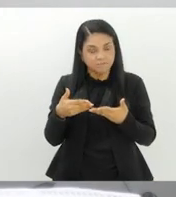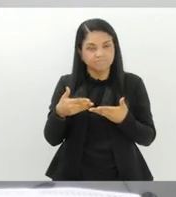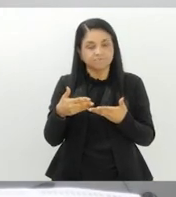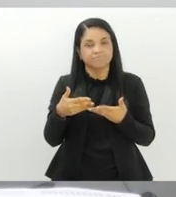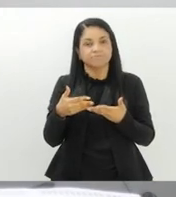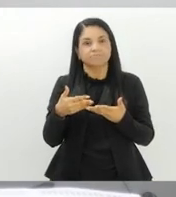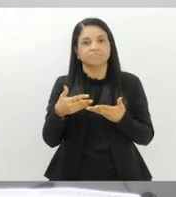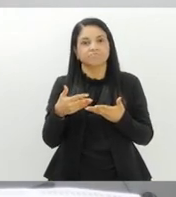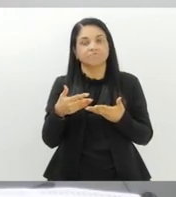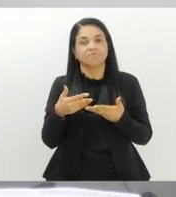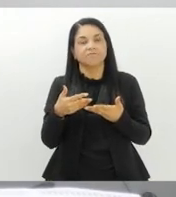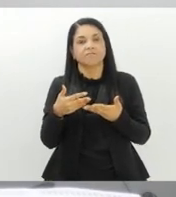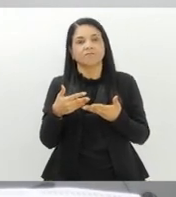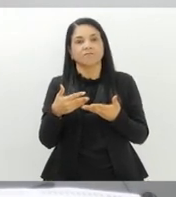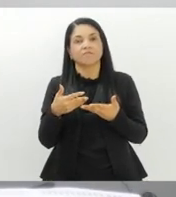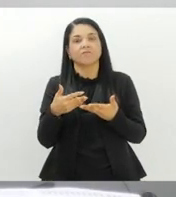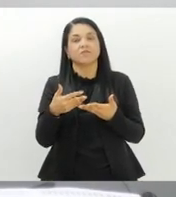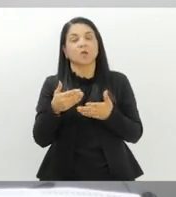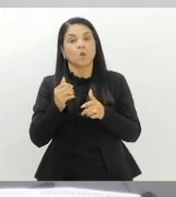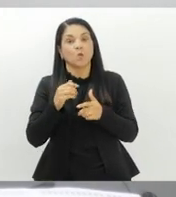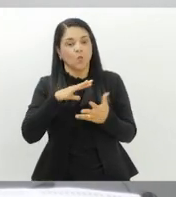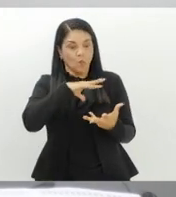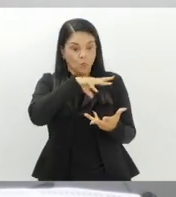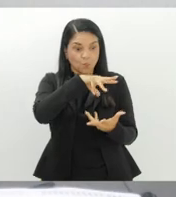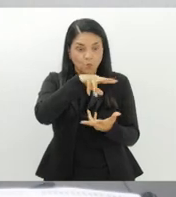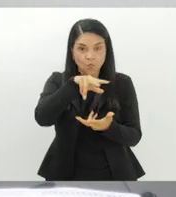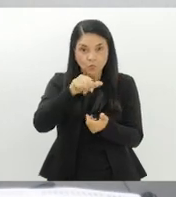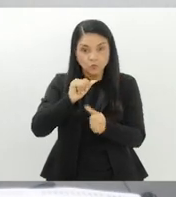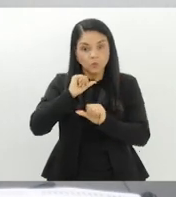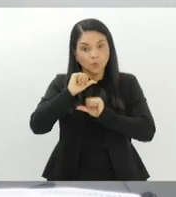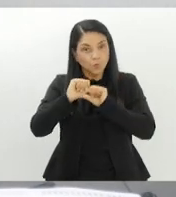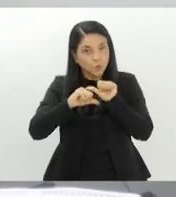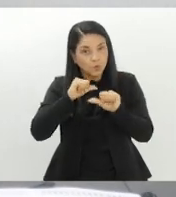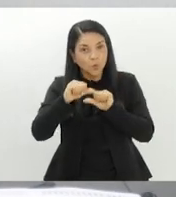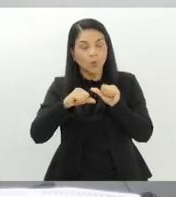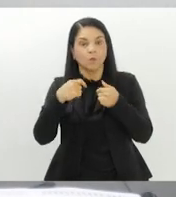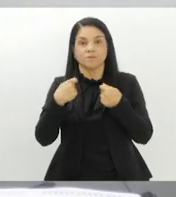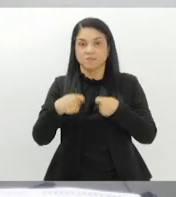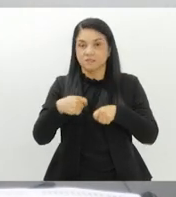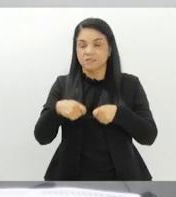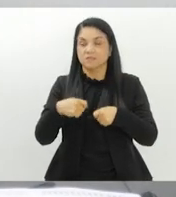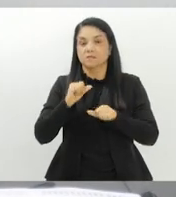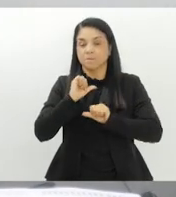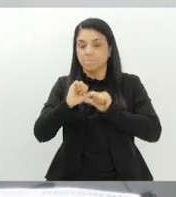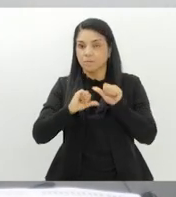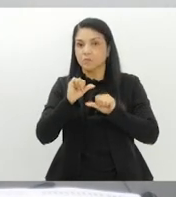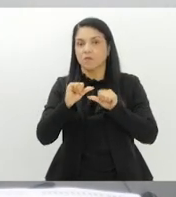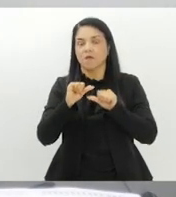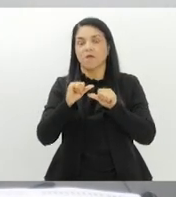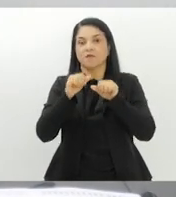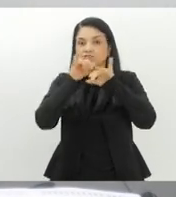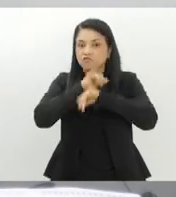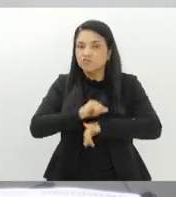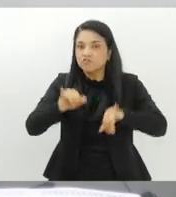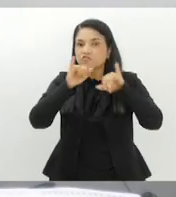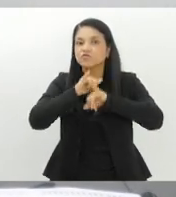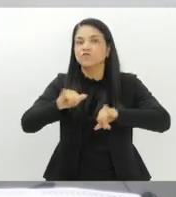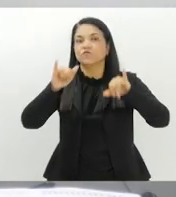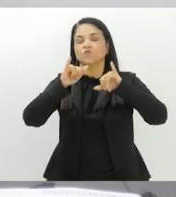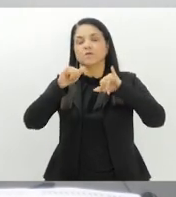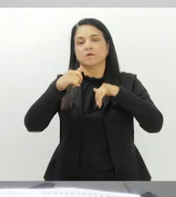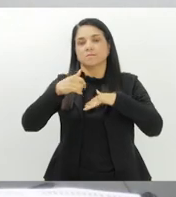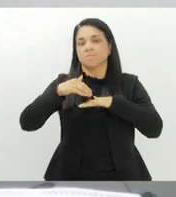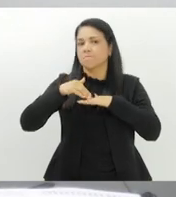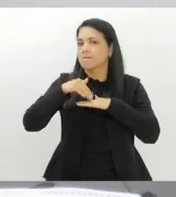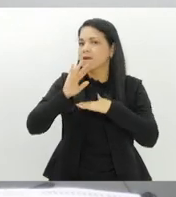atualizá-lo, né? O mundo mudou também, muitas coisas mudaram. Voltar a difundir mais e divulgar mais